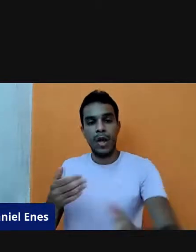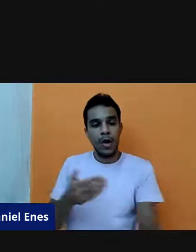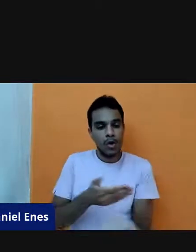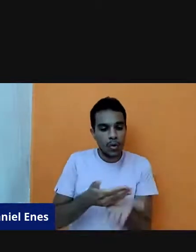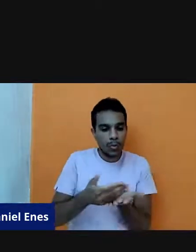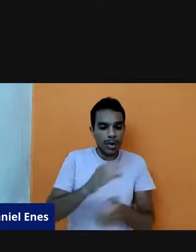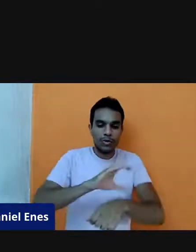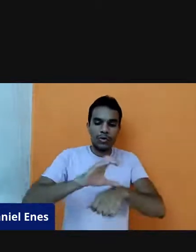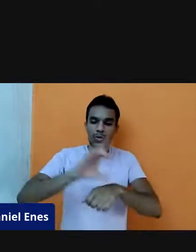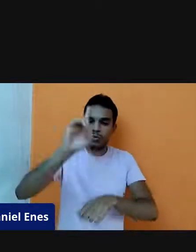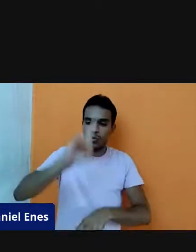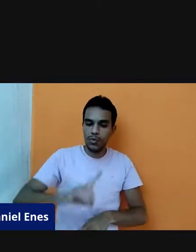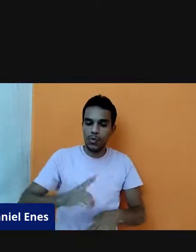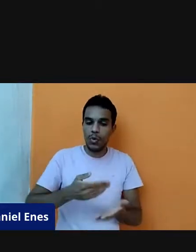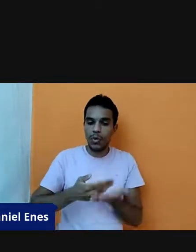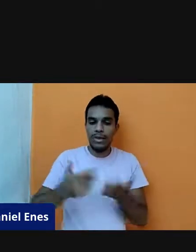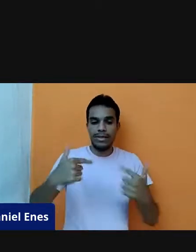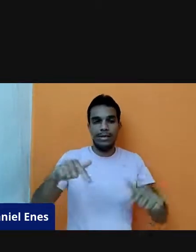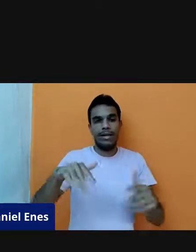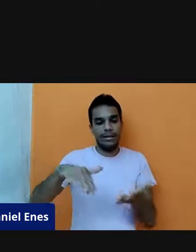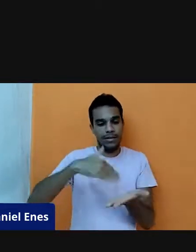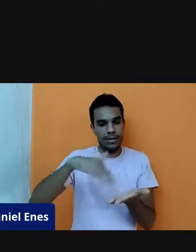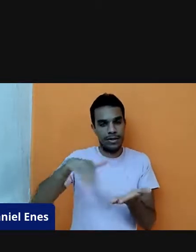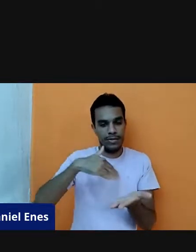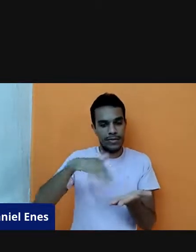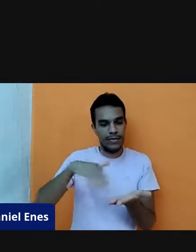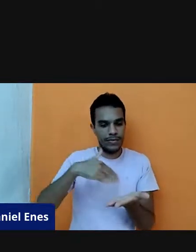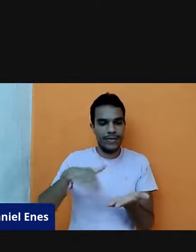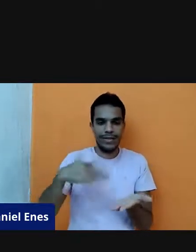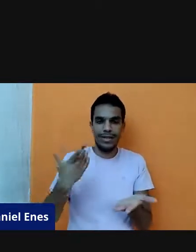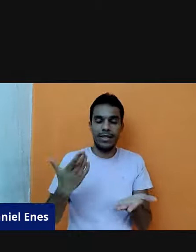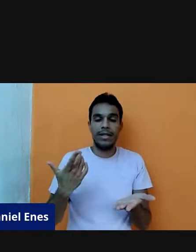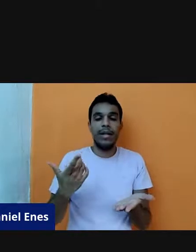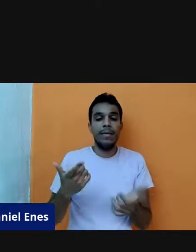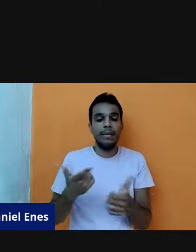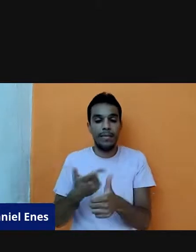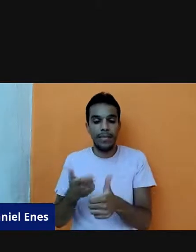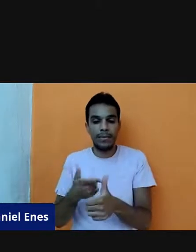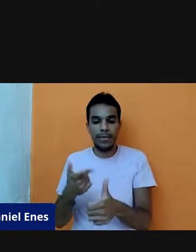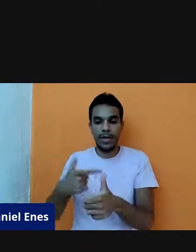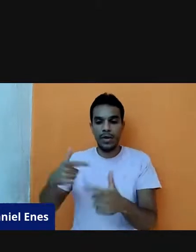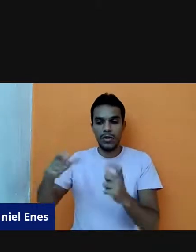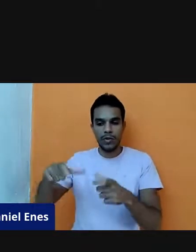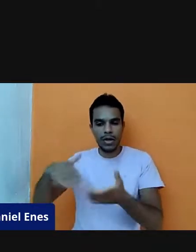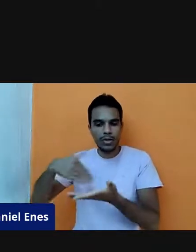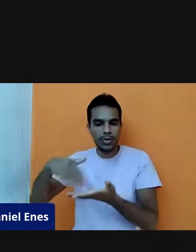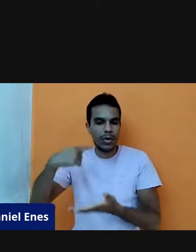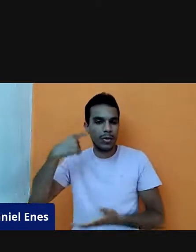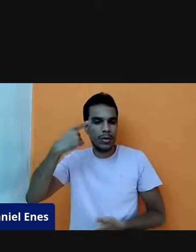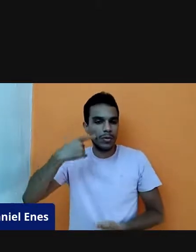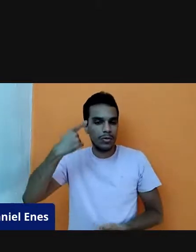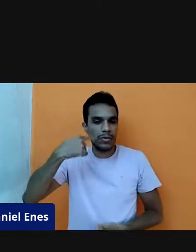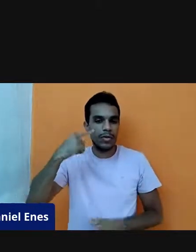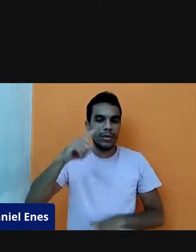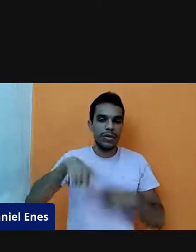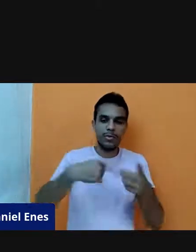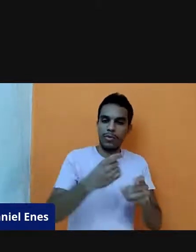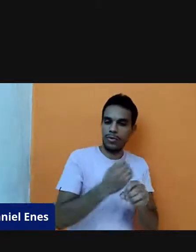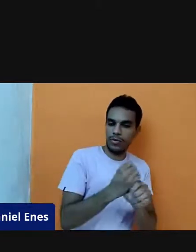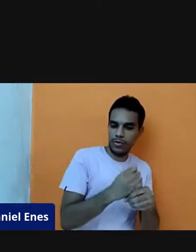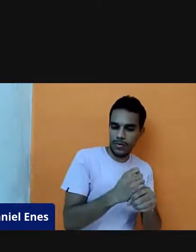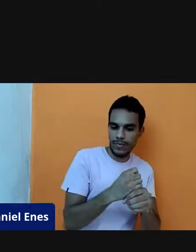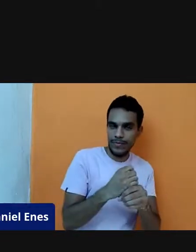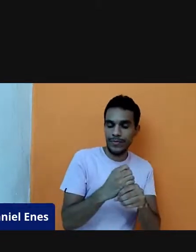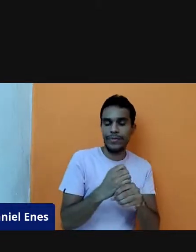trabalhar como secretária, né? Secretária primeiro em um escritório de advocacia, em seguida num laboratório e, ao mesmo